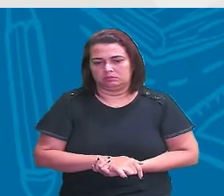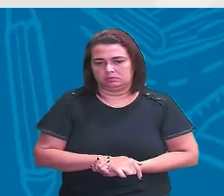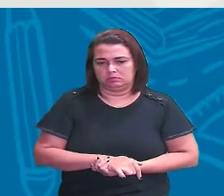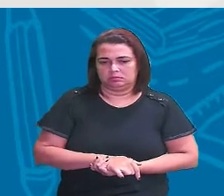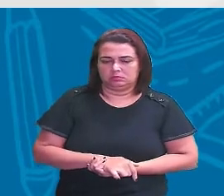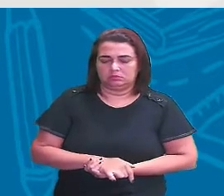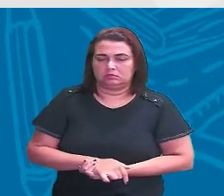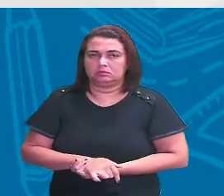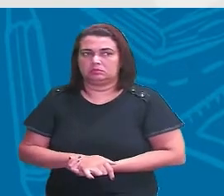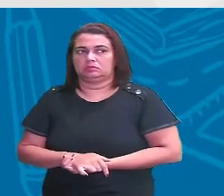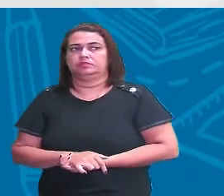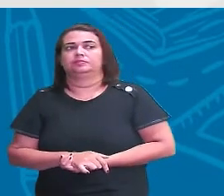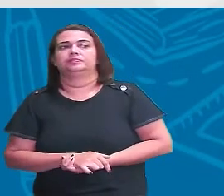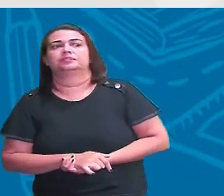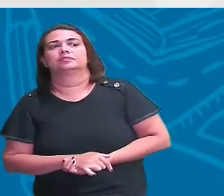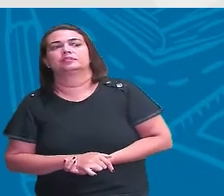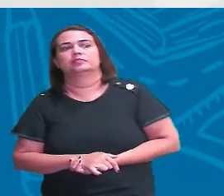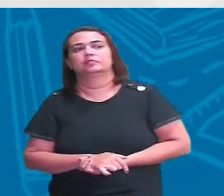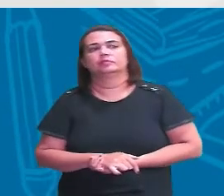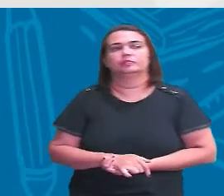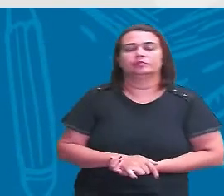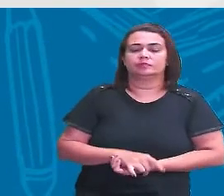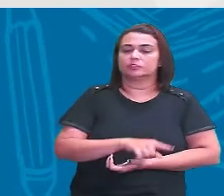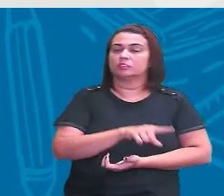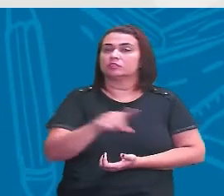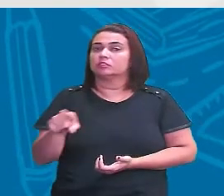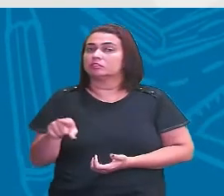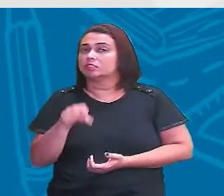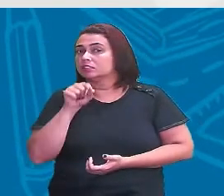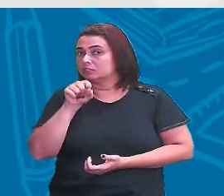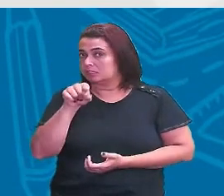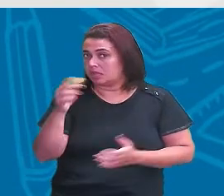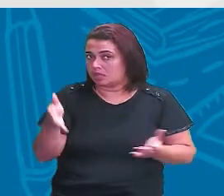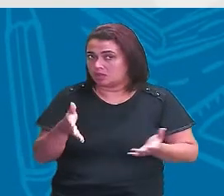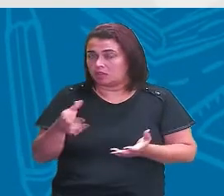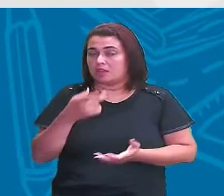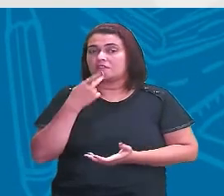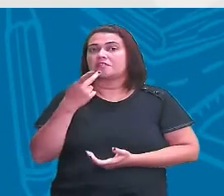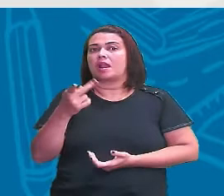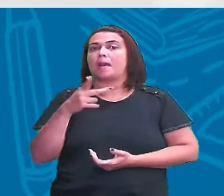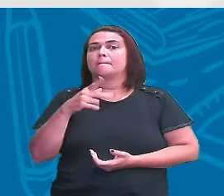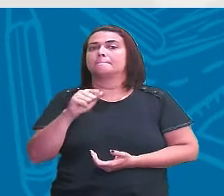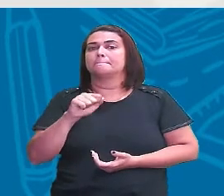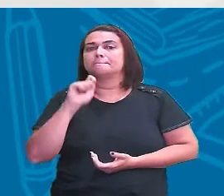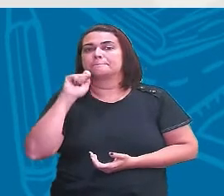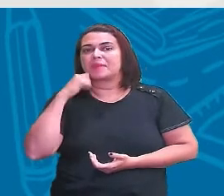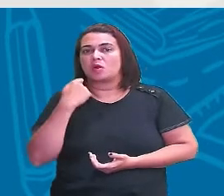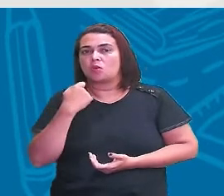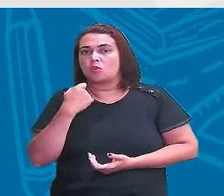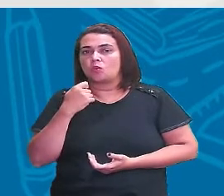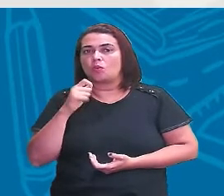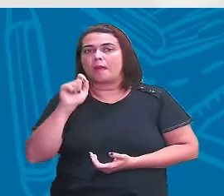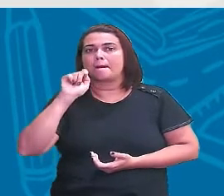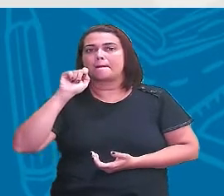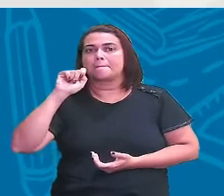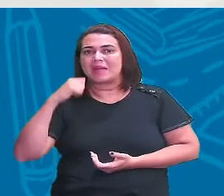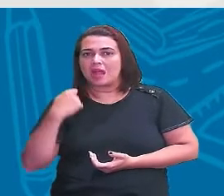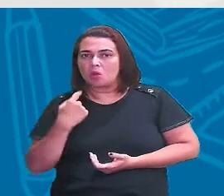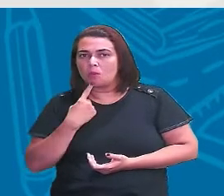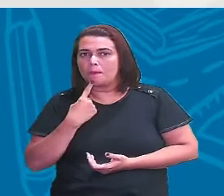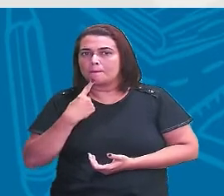pão, quando eu abro a boquinha, façam em casa esse teste. Fale a palavra pão. Veja só, vamos falar